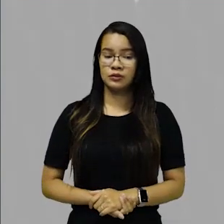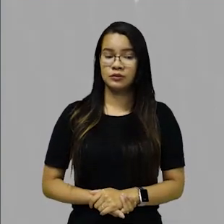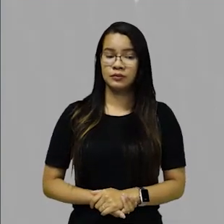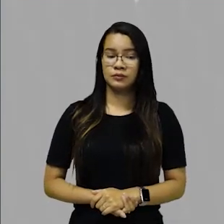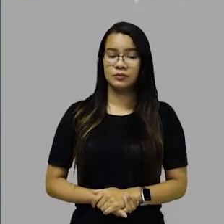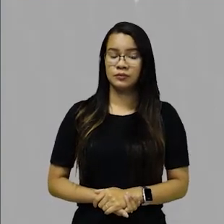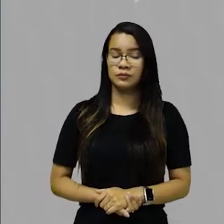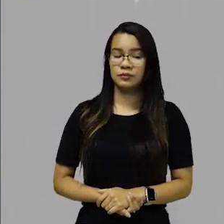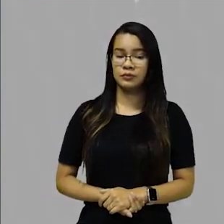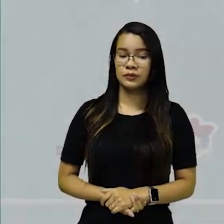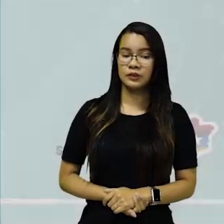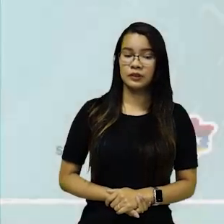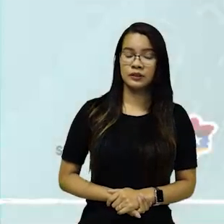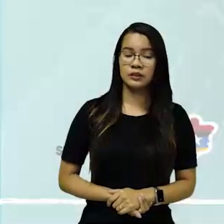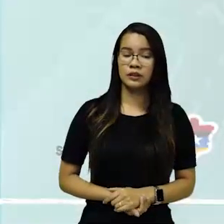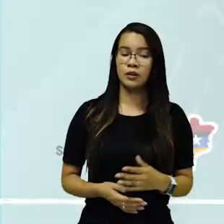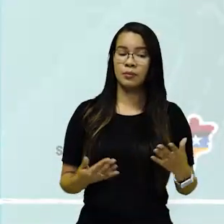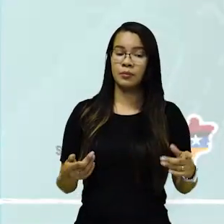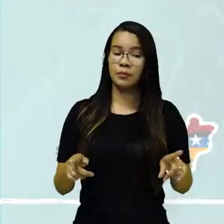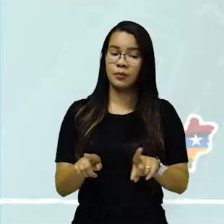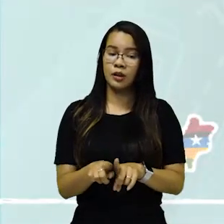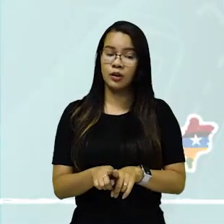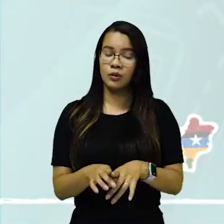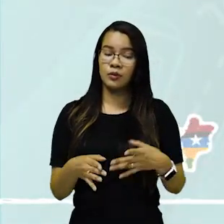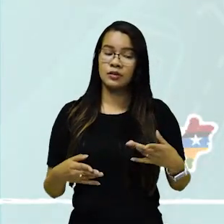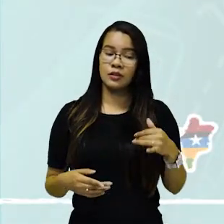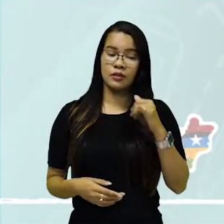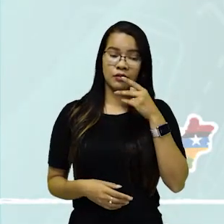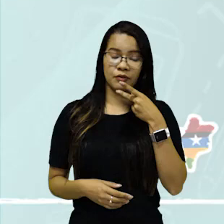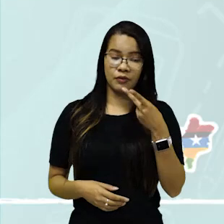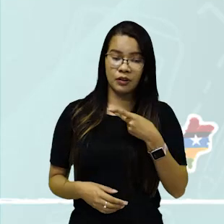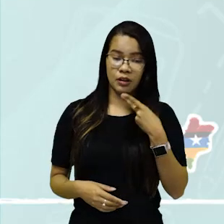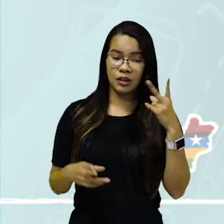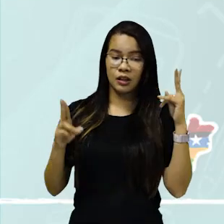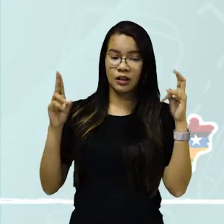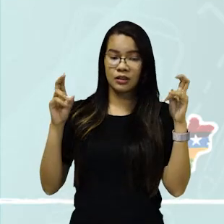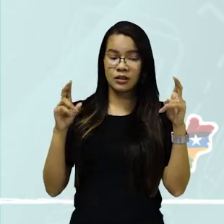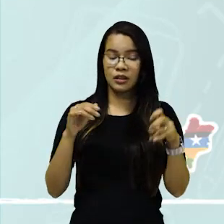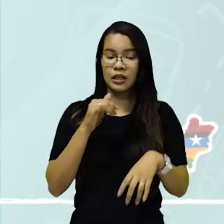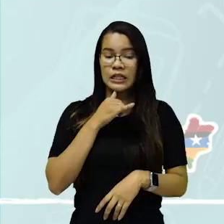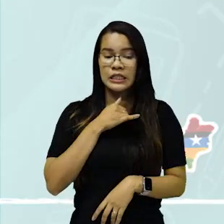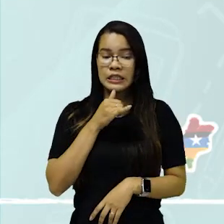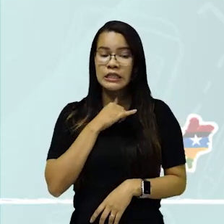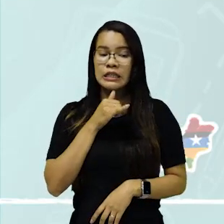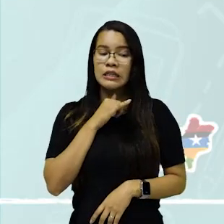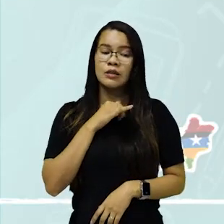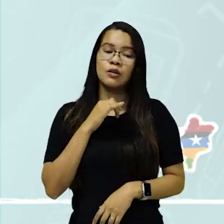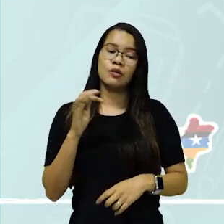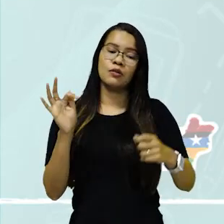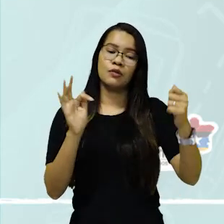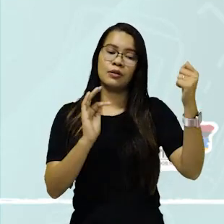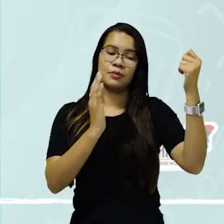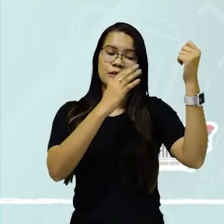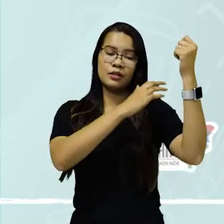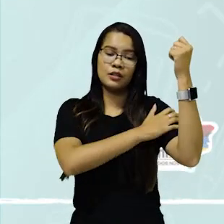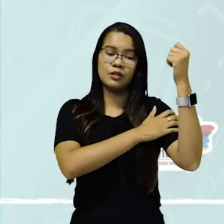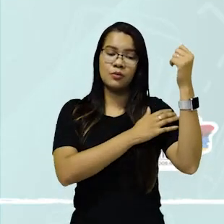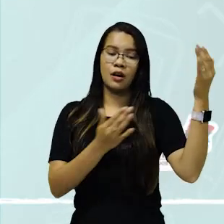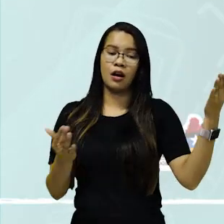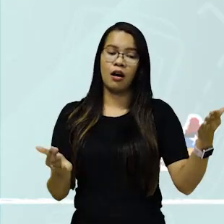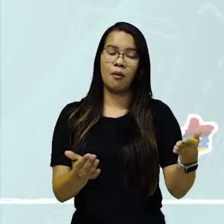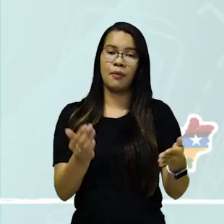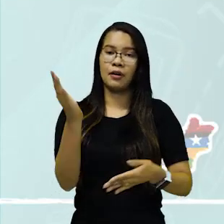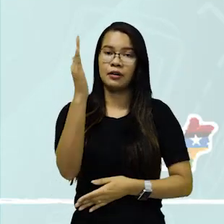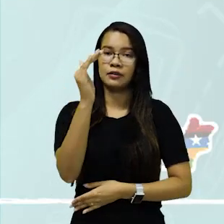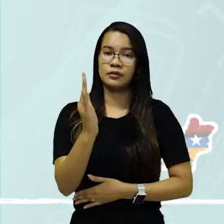Muito bem. Outra coisa, quando você fala, por exemplo, do feminismo no Brasil atual, e é importante se